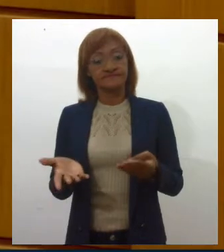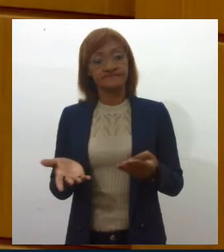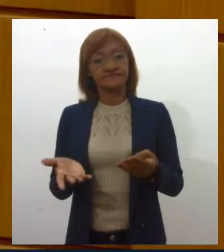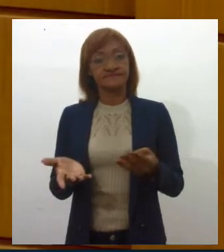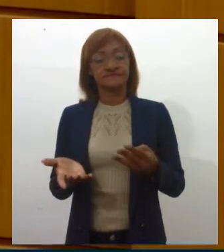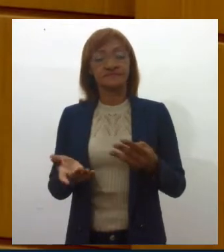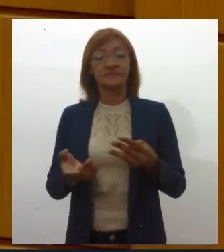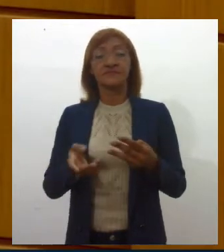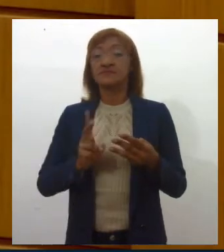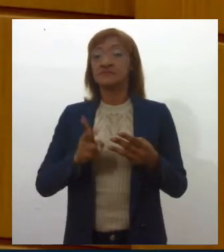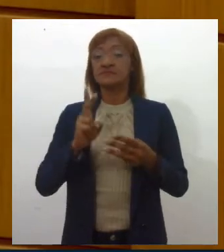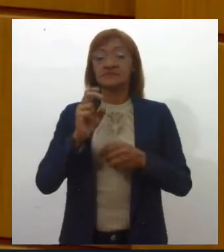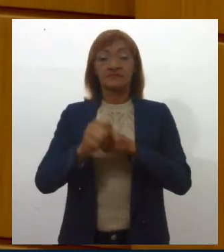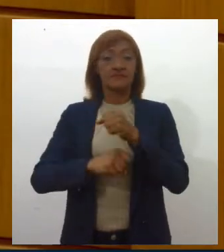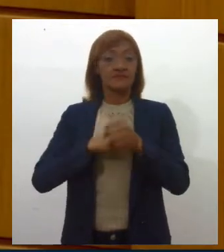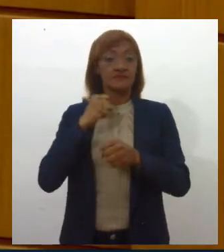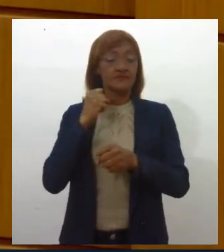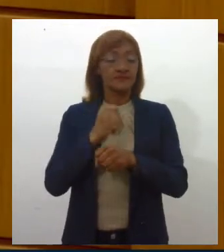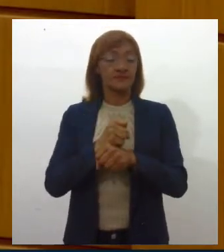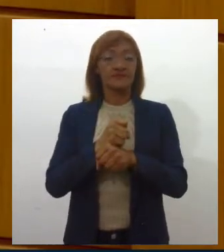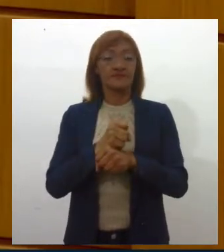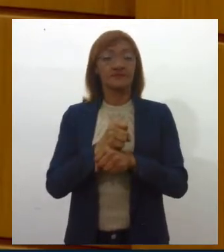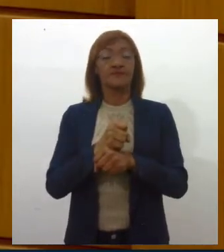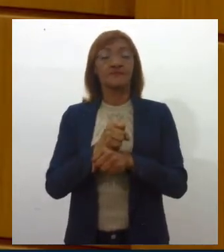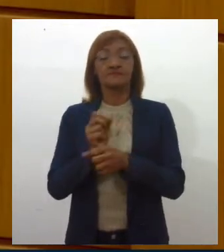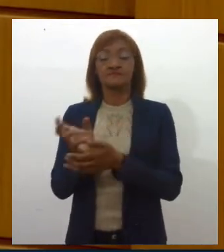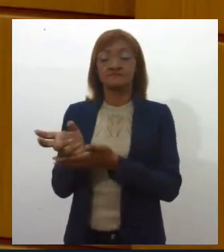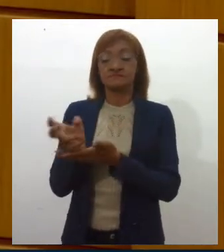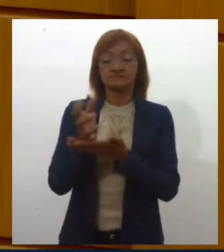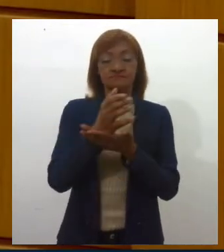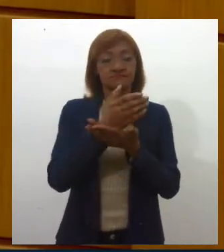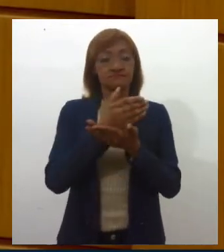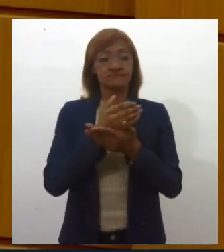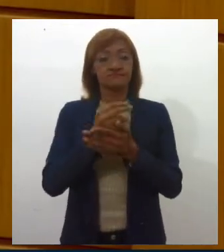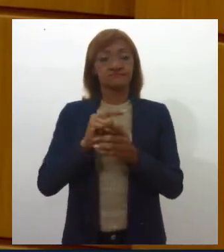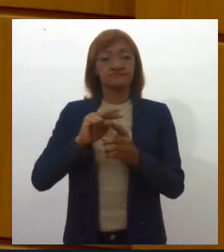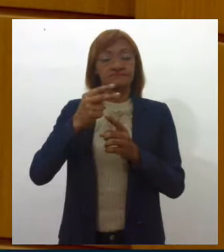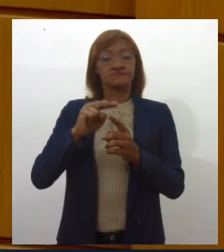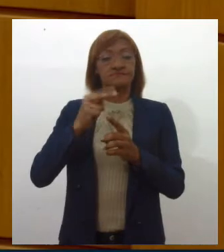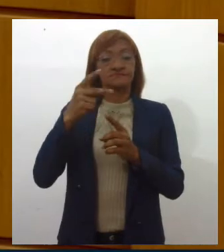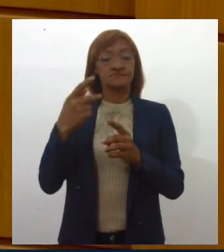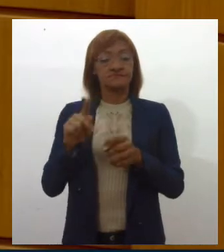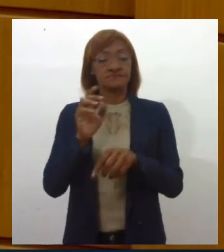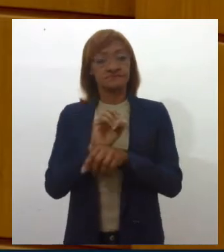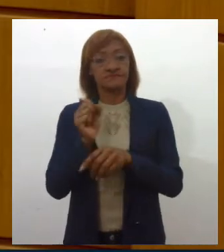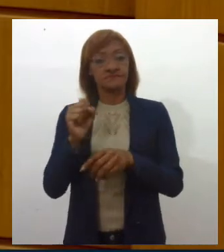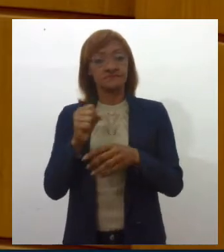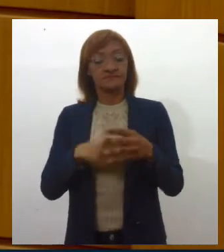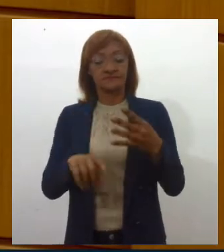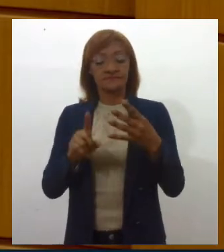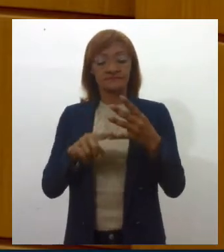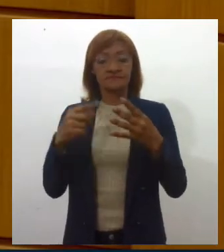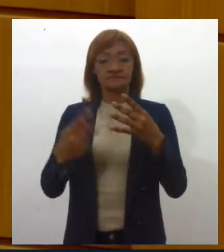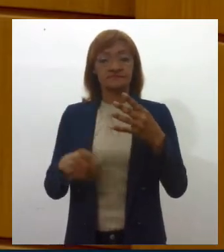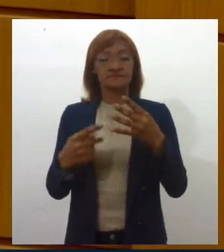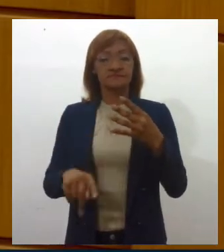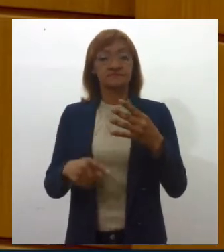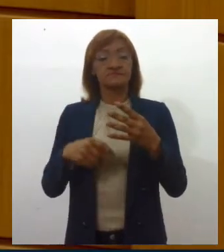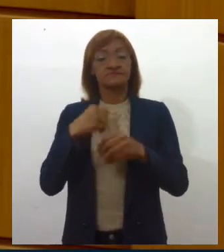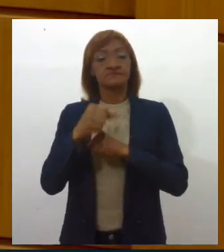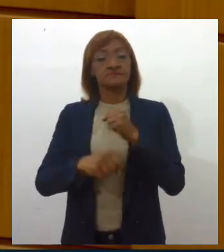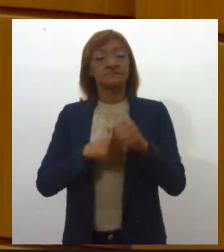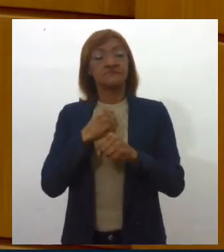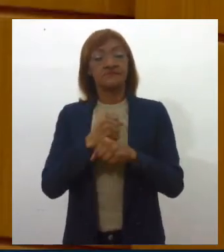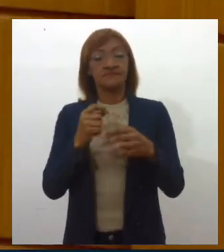após ano, a arrecadação de IPVA só aumenta aqui no estado de Sergipe. Esse ano, dados da Secretaria